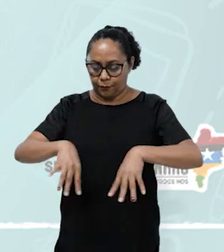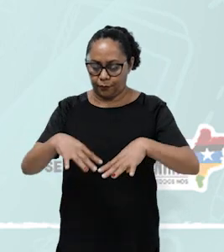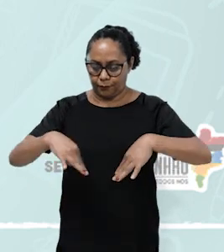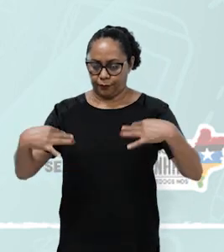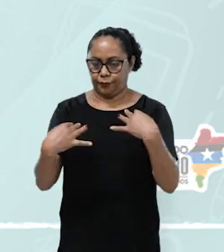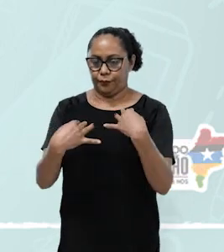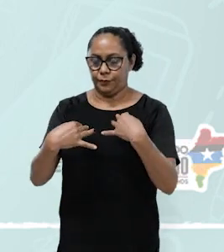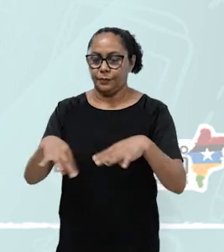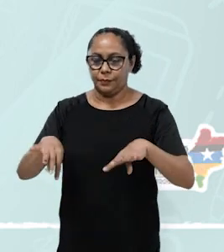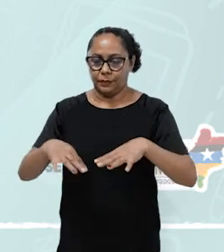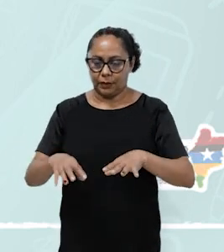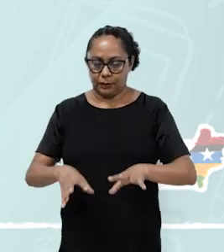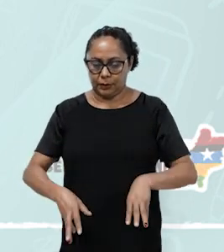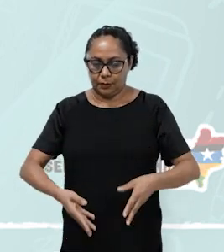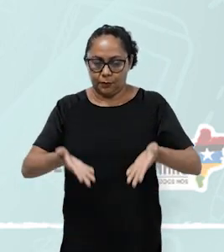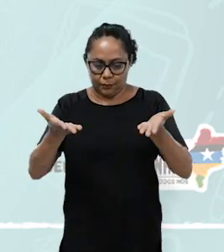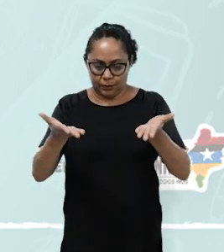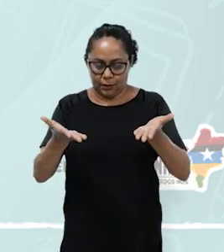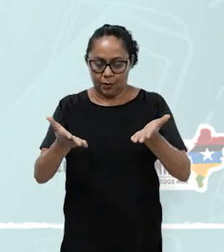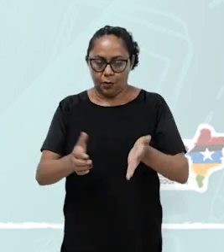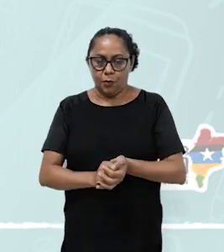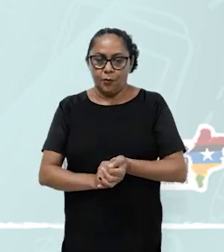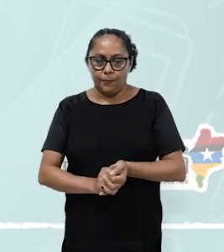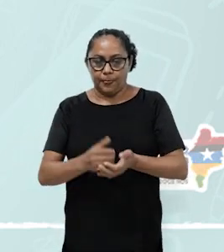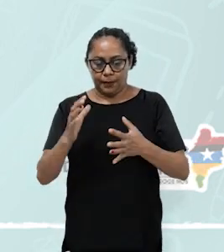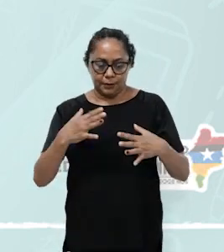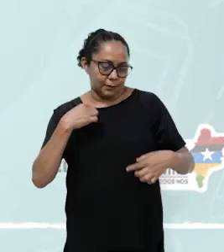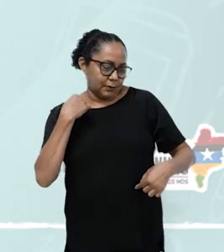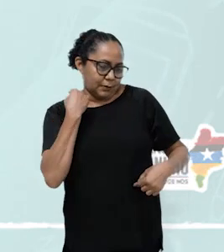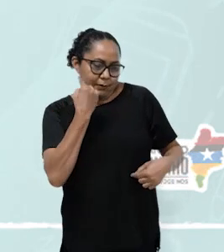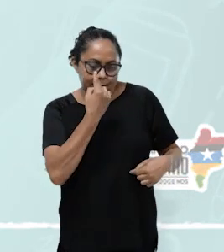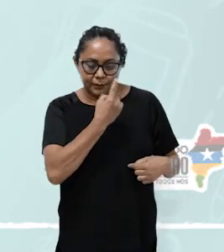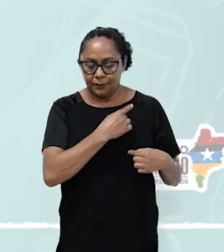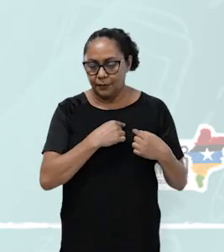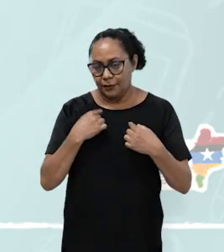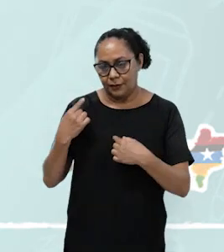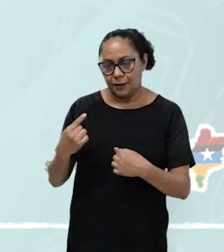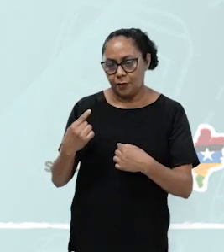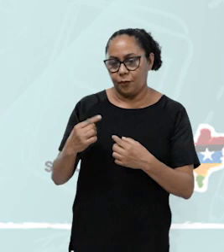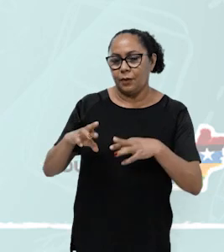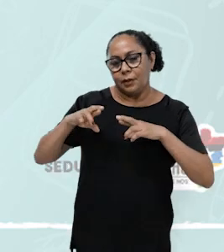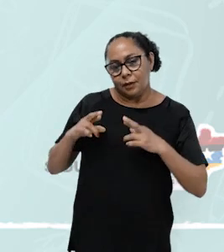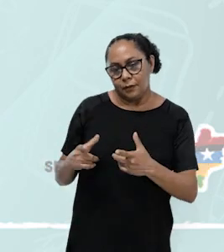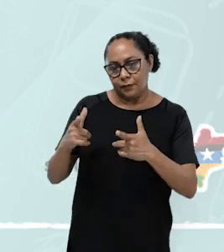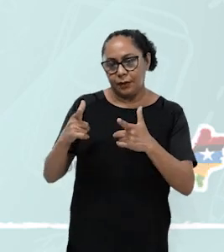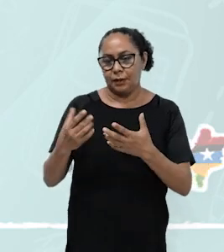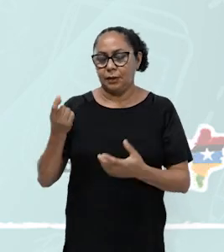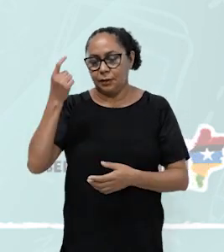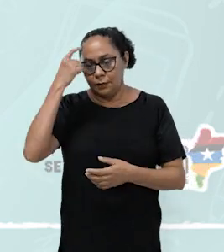era uma coisa assim extremamente erótica, mas era uma calçola gigante, bem diferente do que vocês estão imaginando.